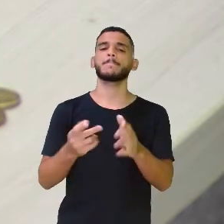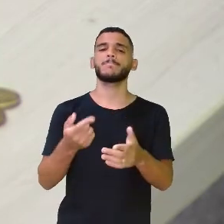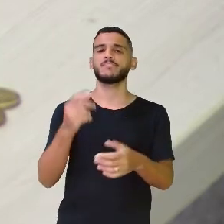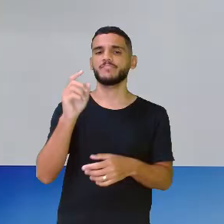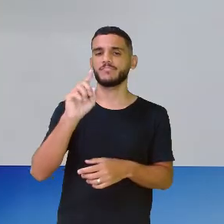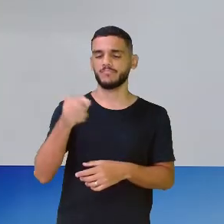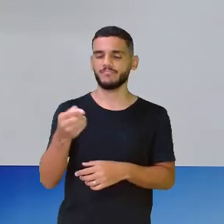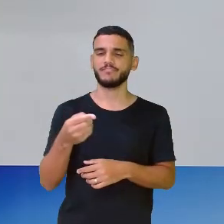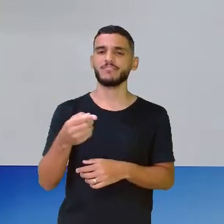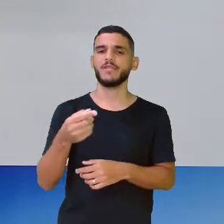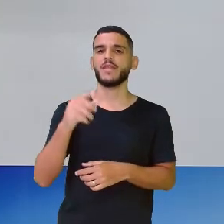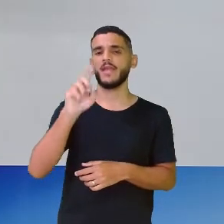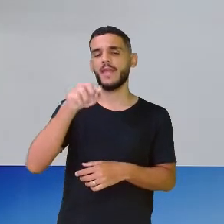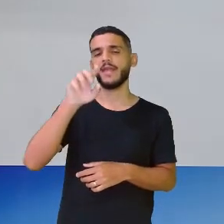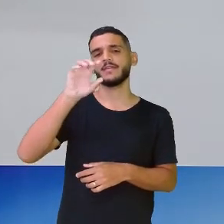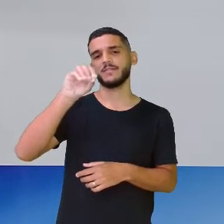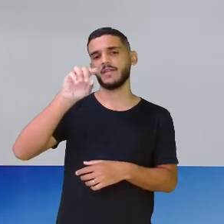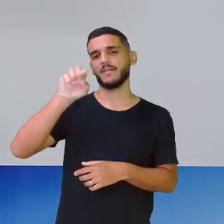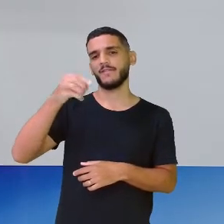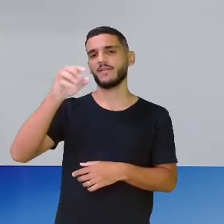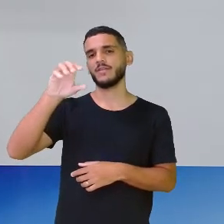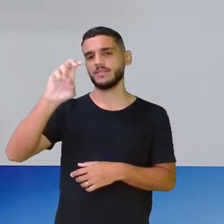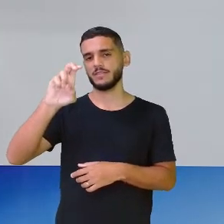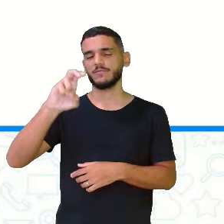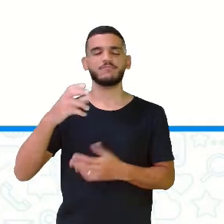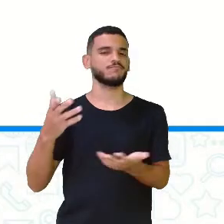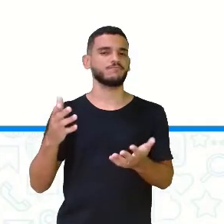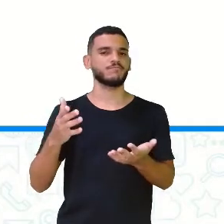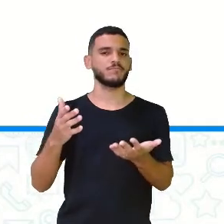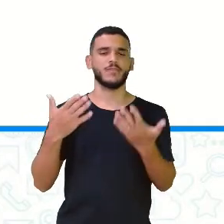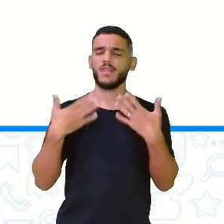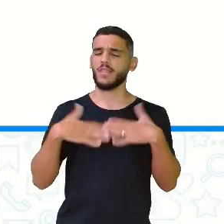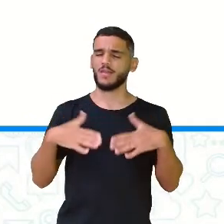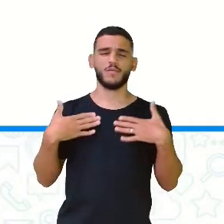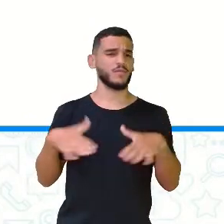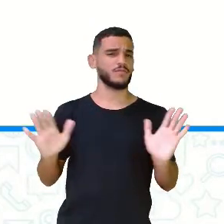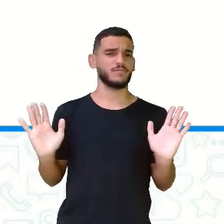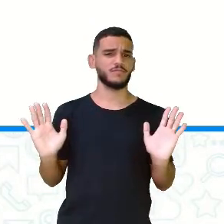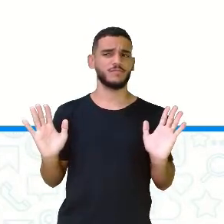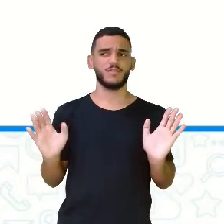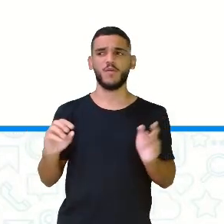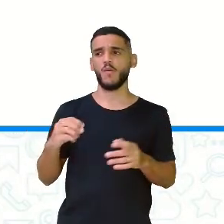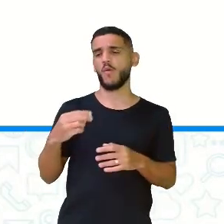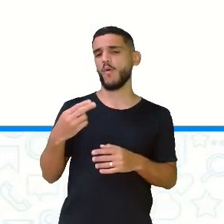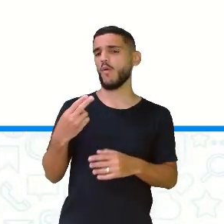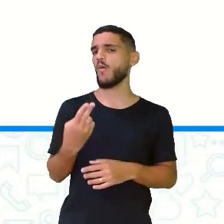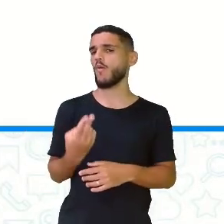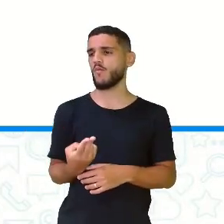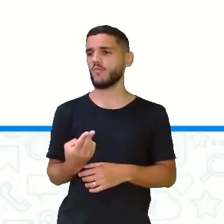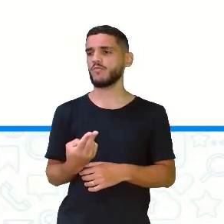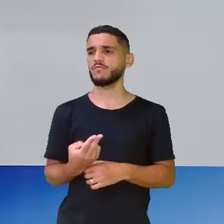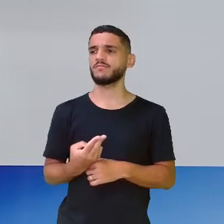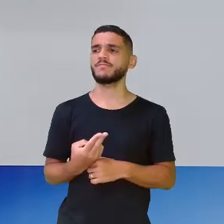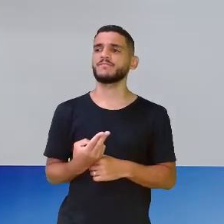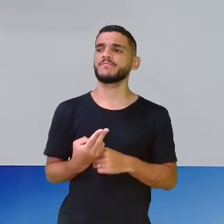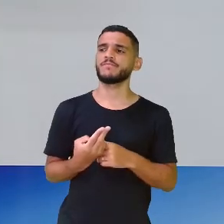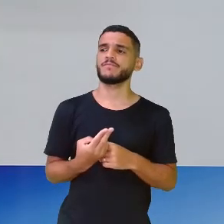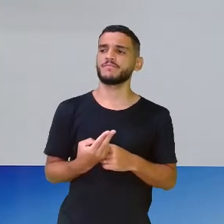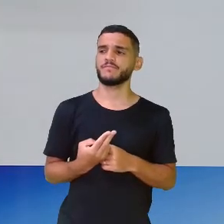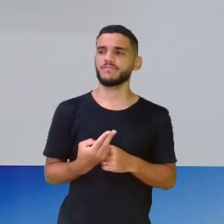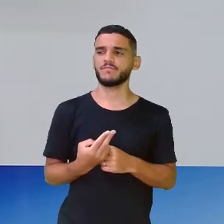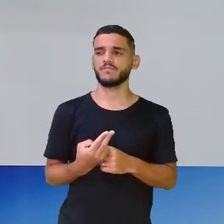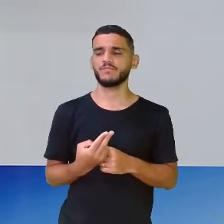decimal, 0,5. Tranquilamente. Ou, se eu quisesse, ó,